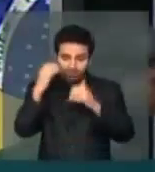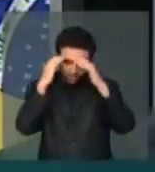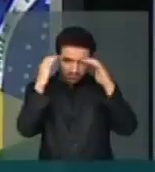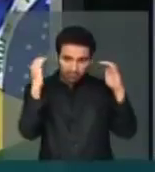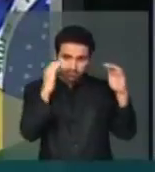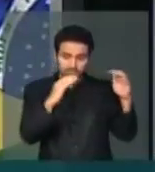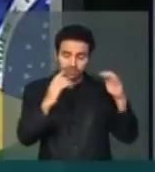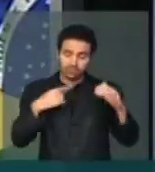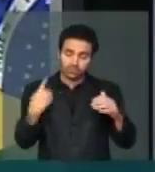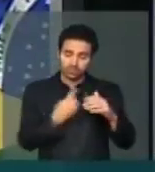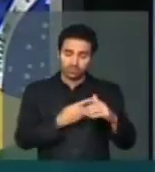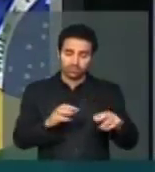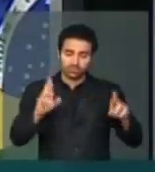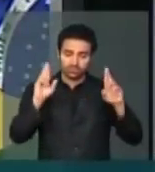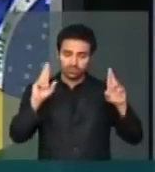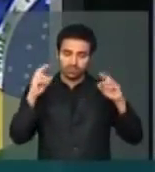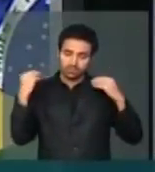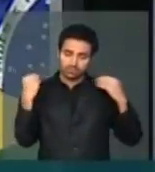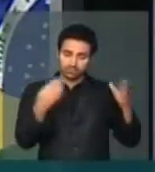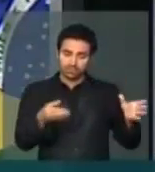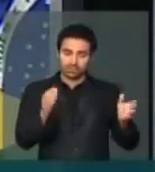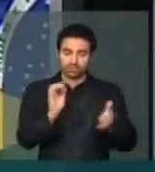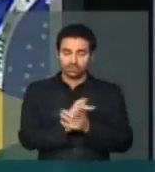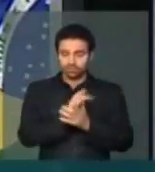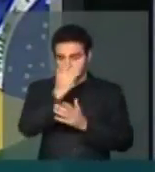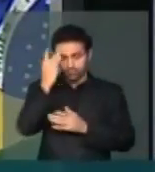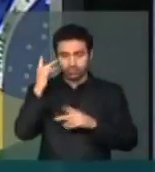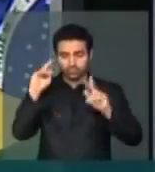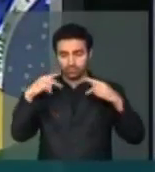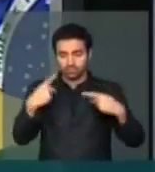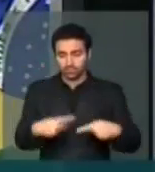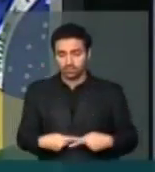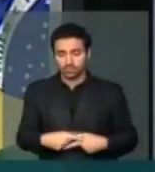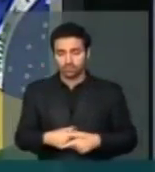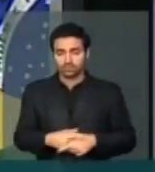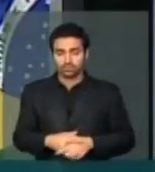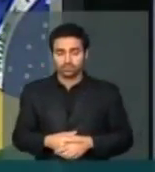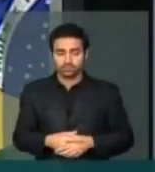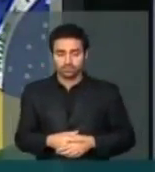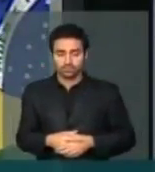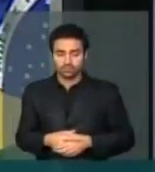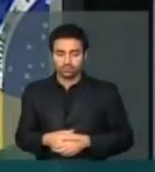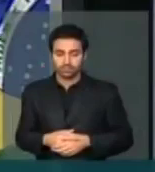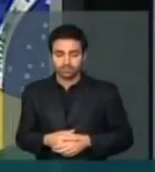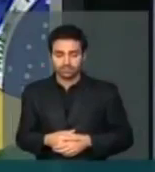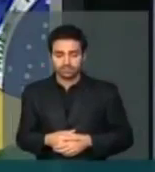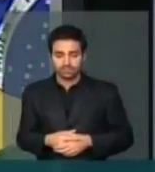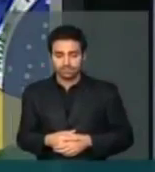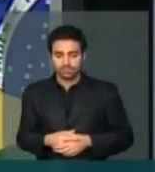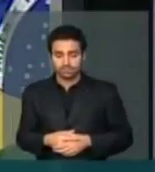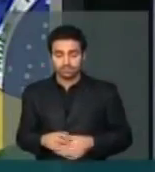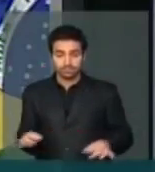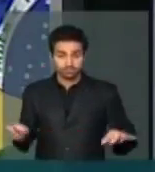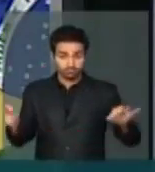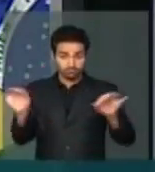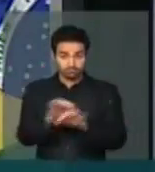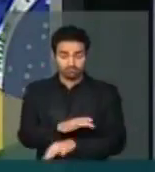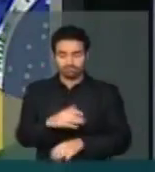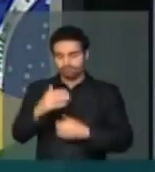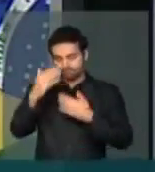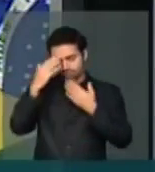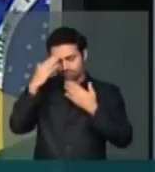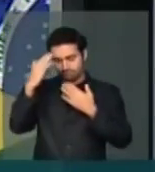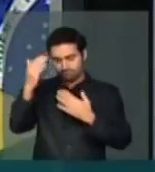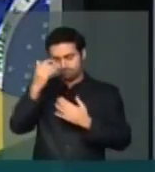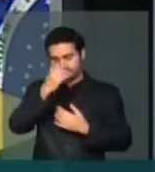que nós esperamos que seja dado ao ser humano. Senhor presidente, dito isso, eu agradeço a